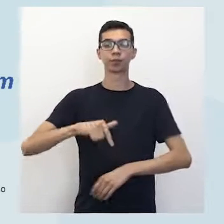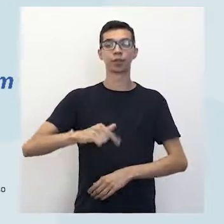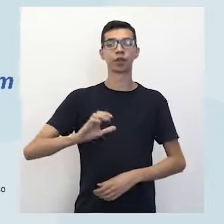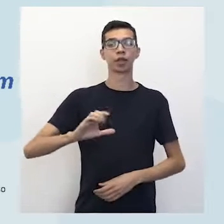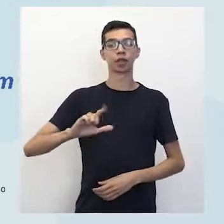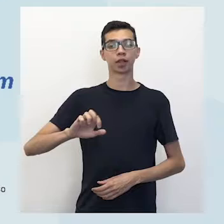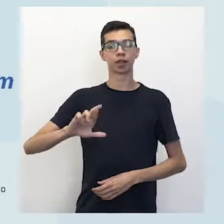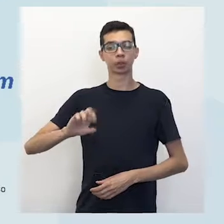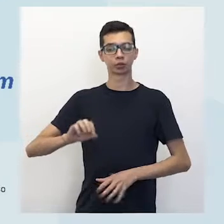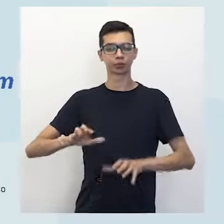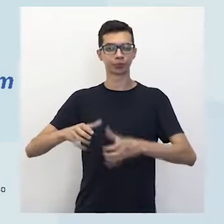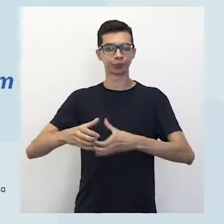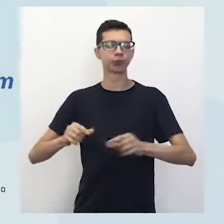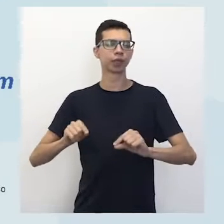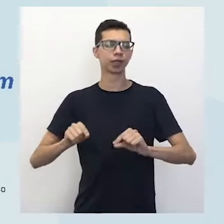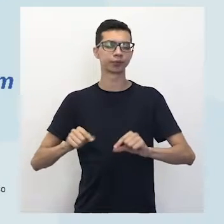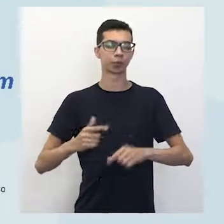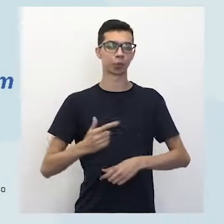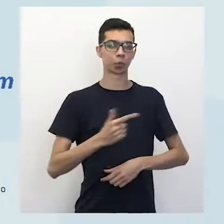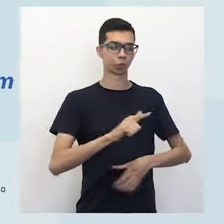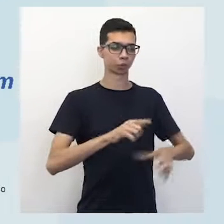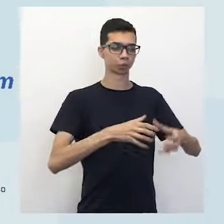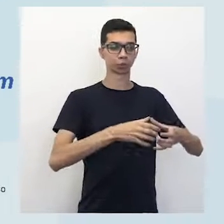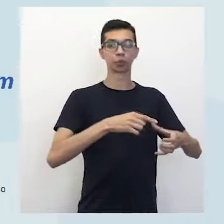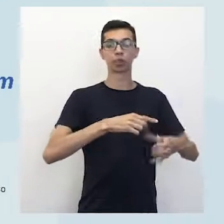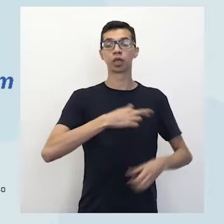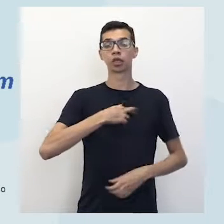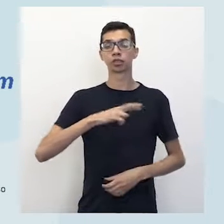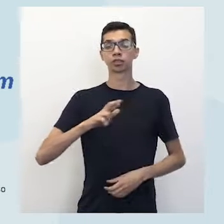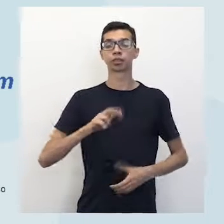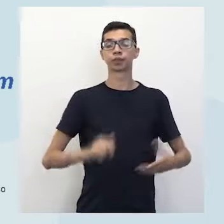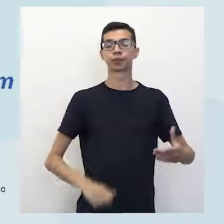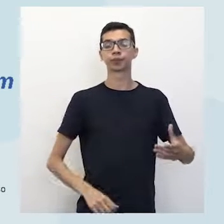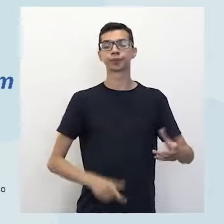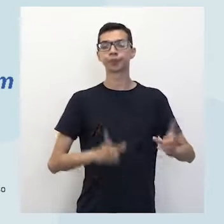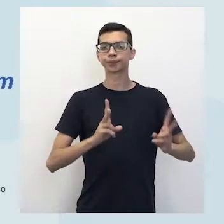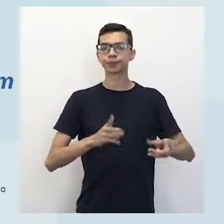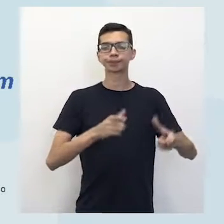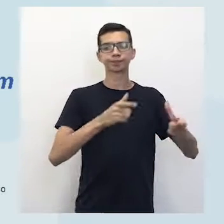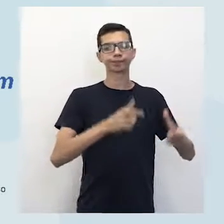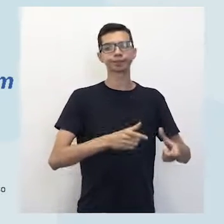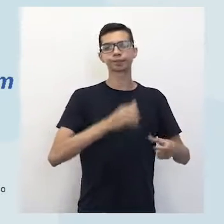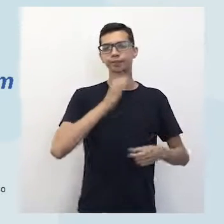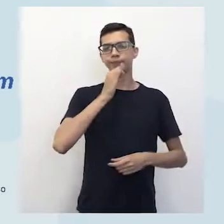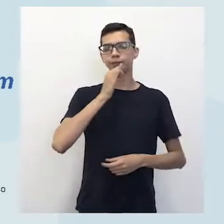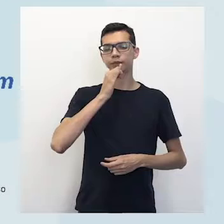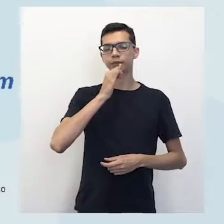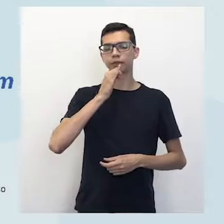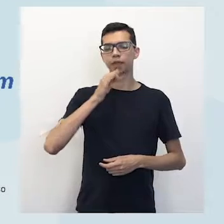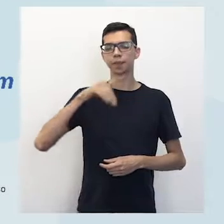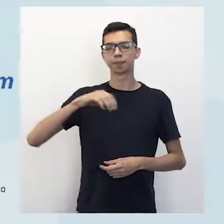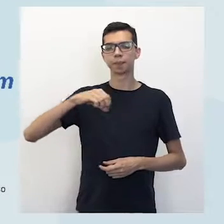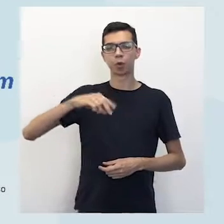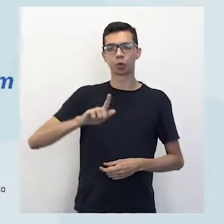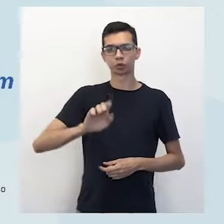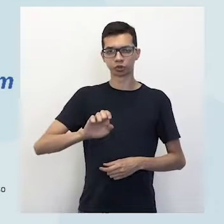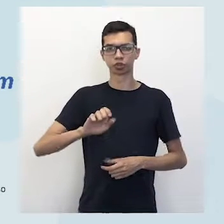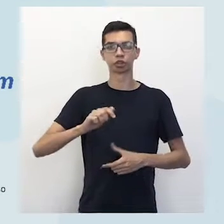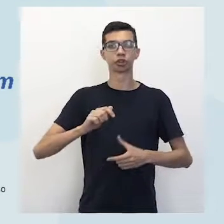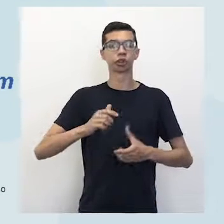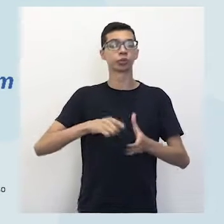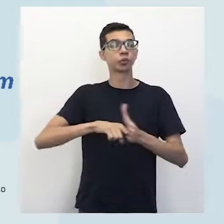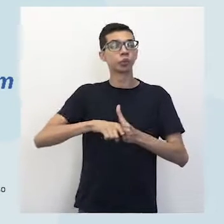pelos religiosos que vivem confinados nos mosteiros, como os monges e os abades, em regime de